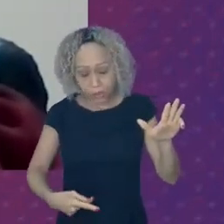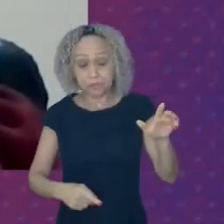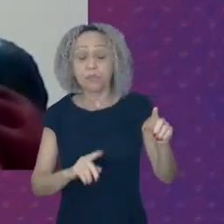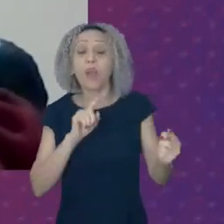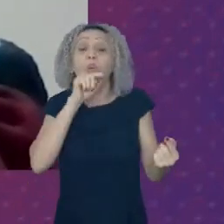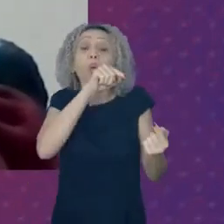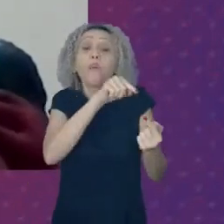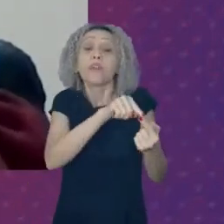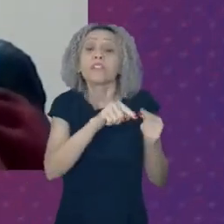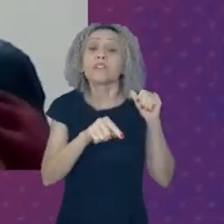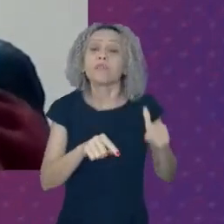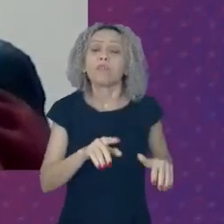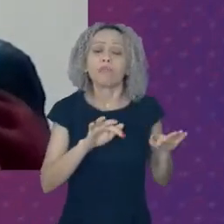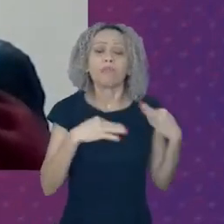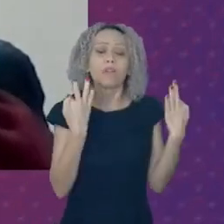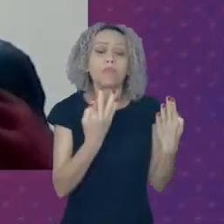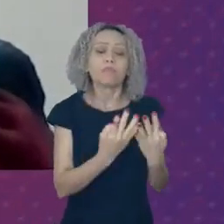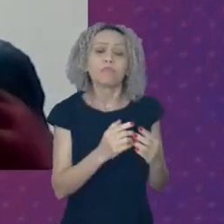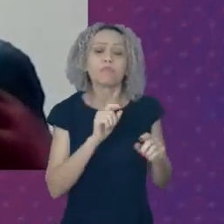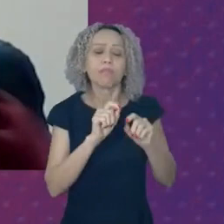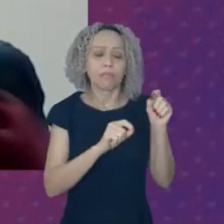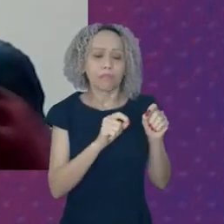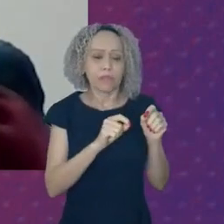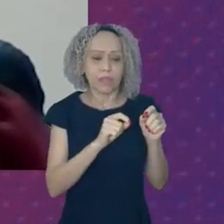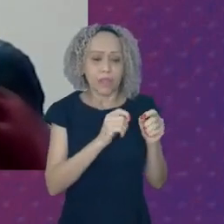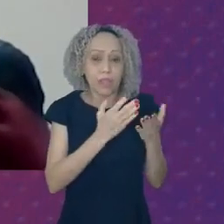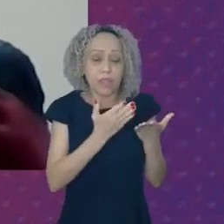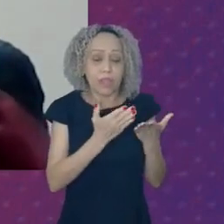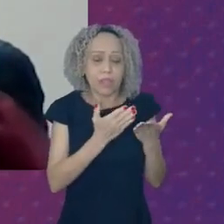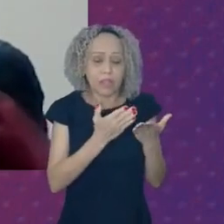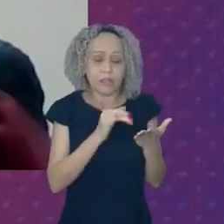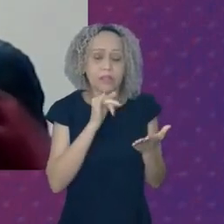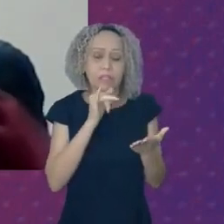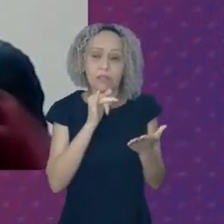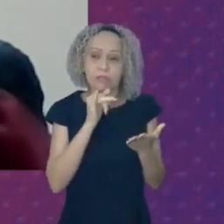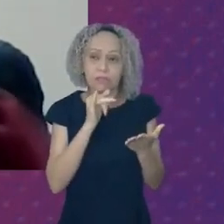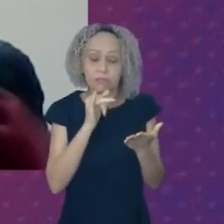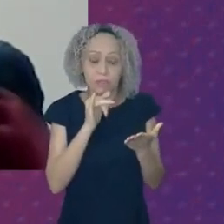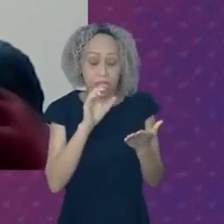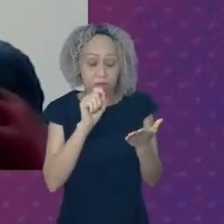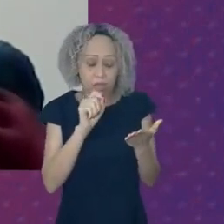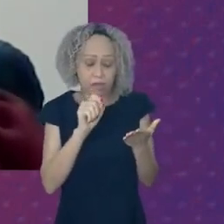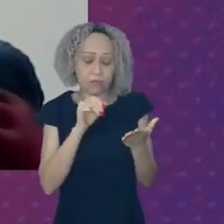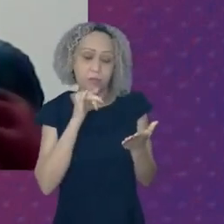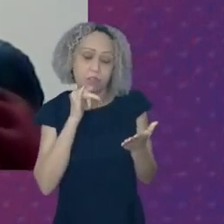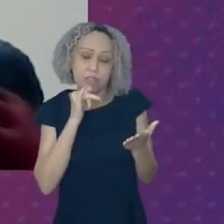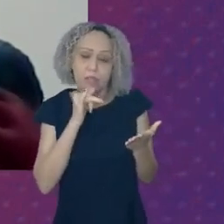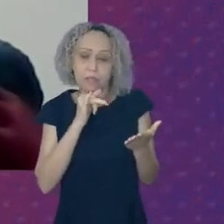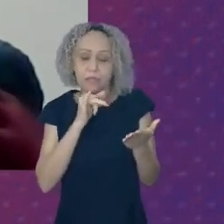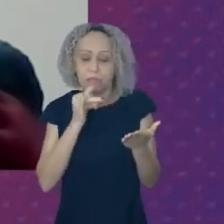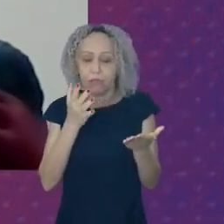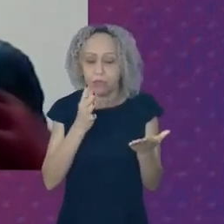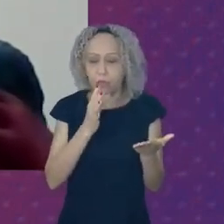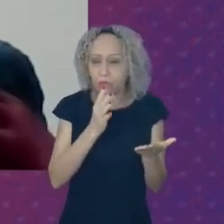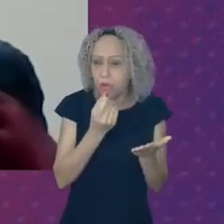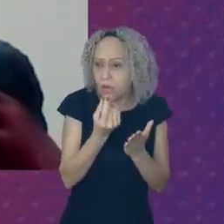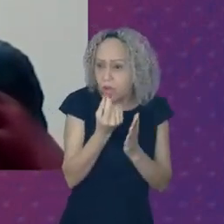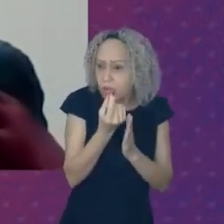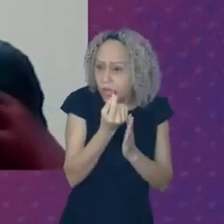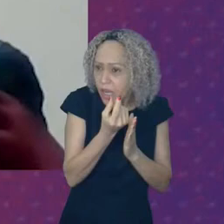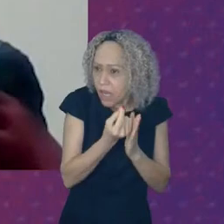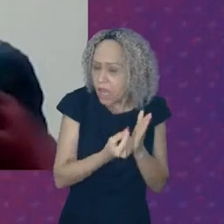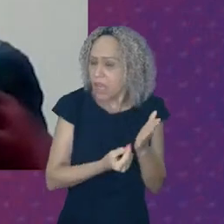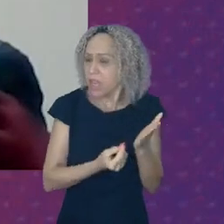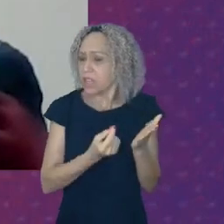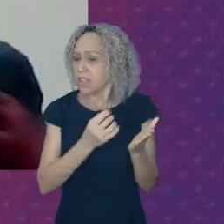condicionada de renda que existiam no Brasil naquele período, porque existiam diversos programas com esse cunho que foram criados